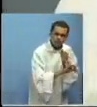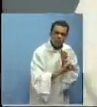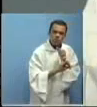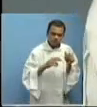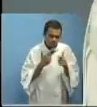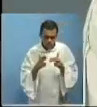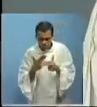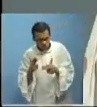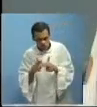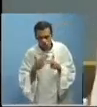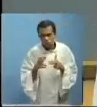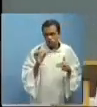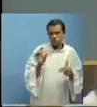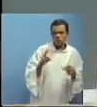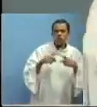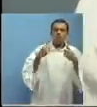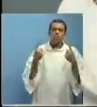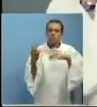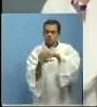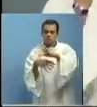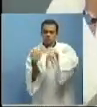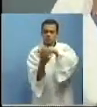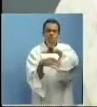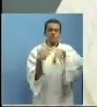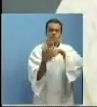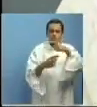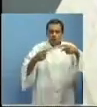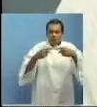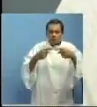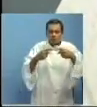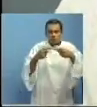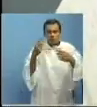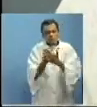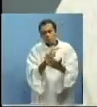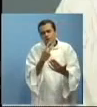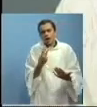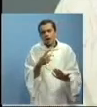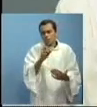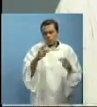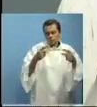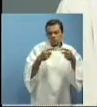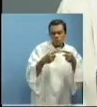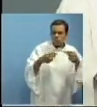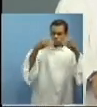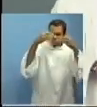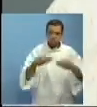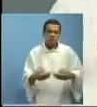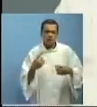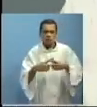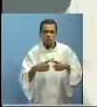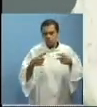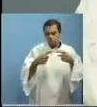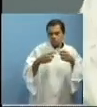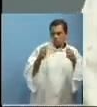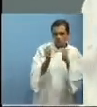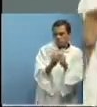que tem a bênção de todas as bençãos em Betânia nós temos um Retiro inclusive do mês